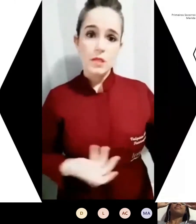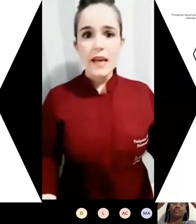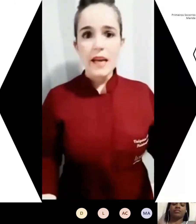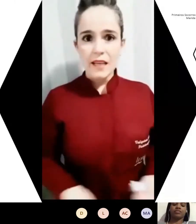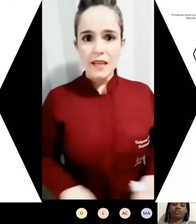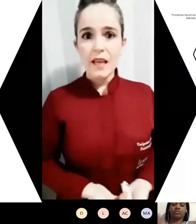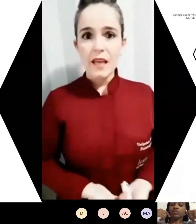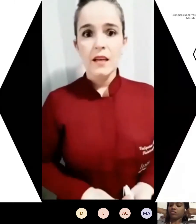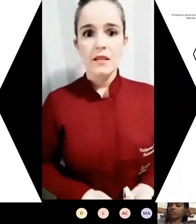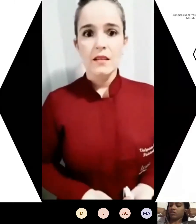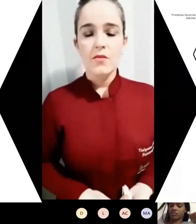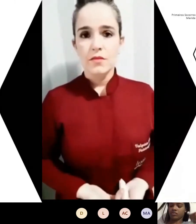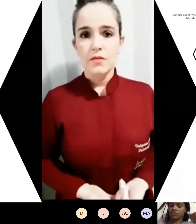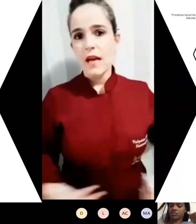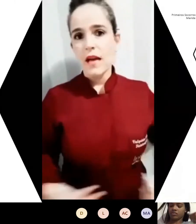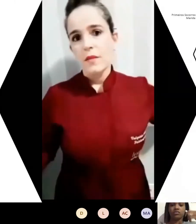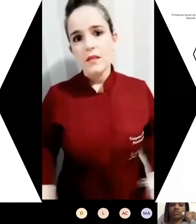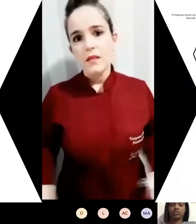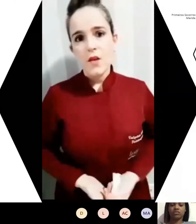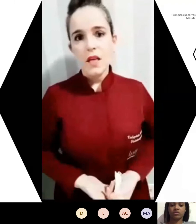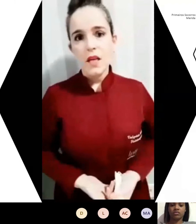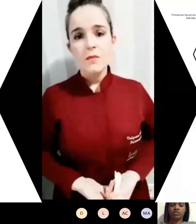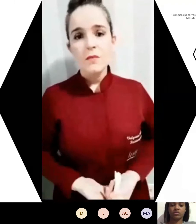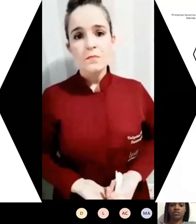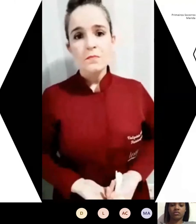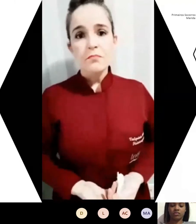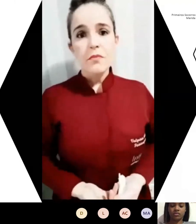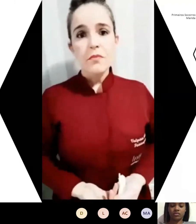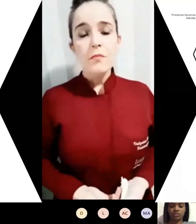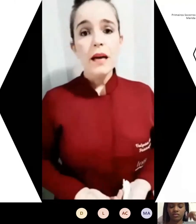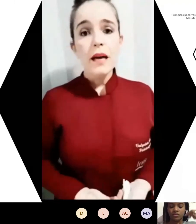não podemos segregar ninguém, não é essa a minha intenção aqui,